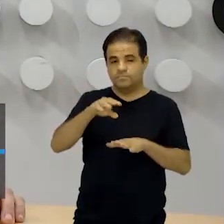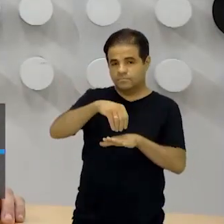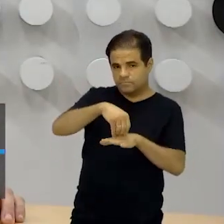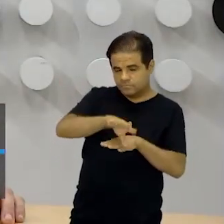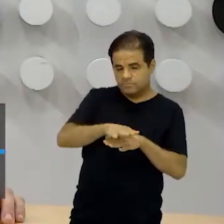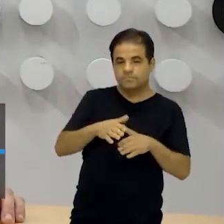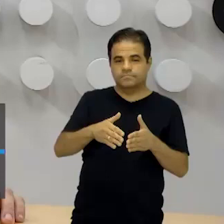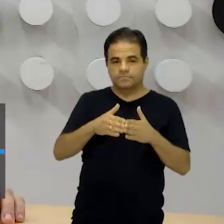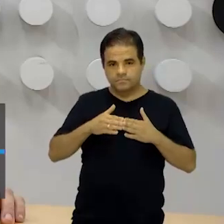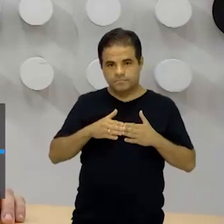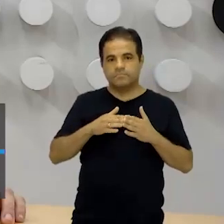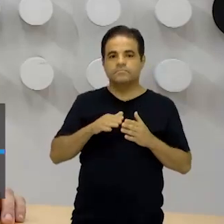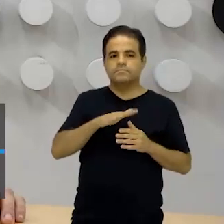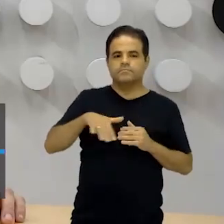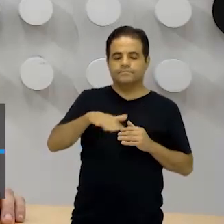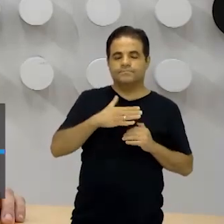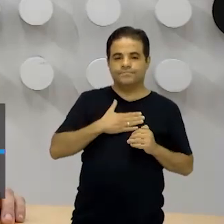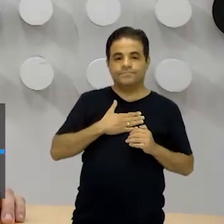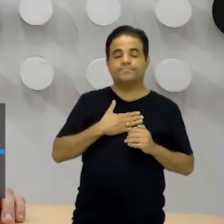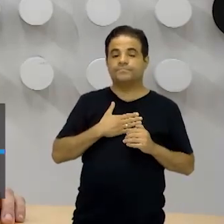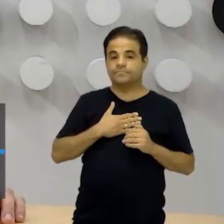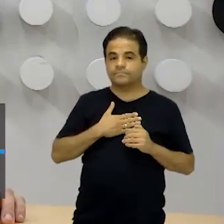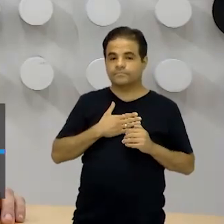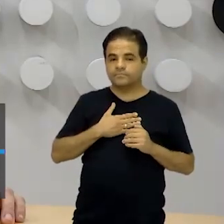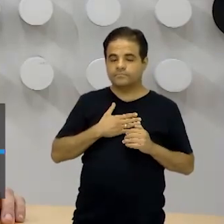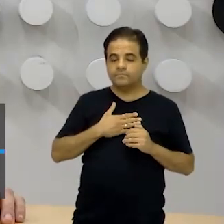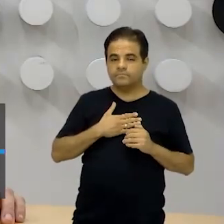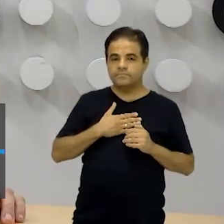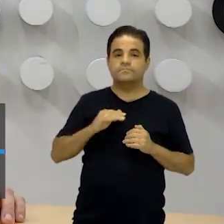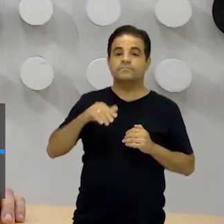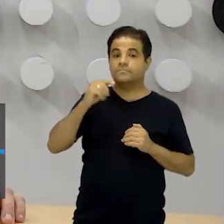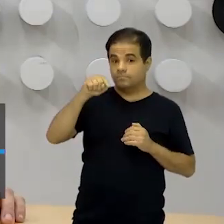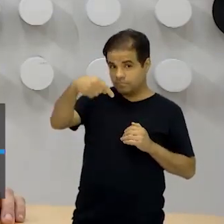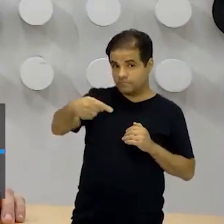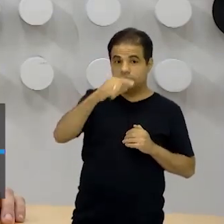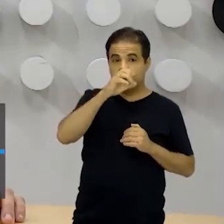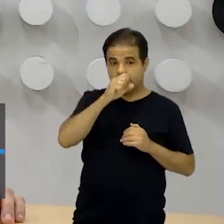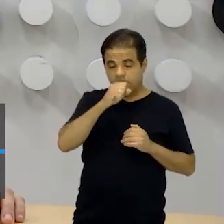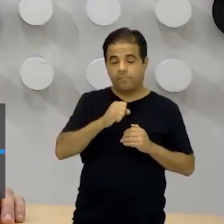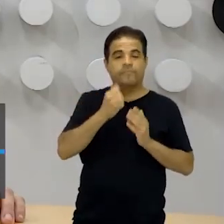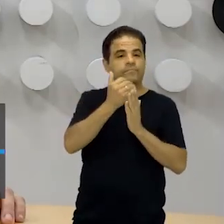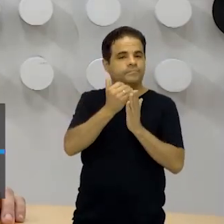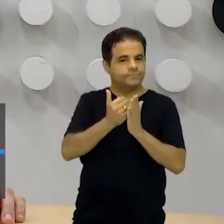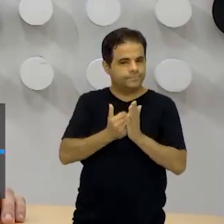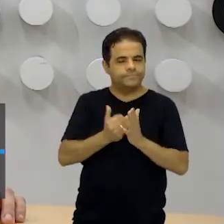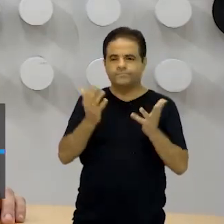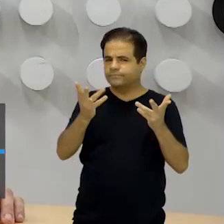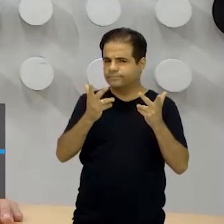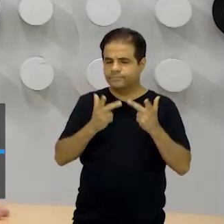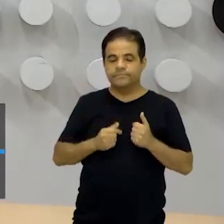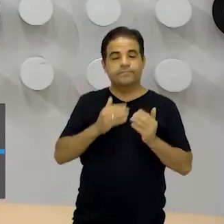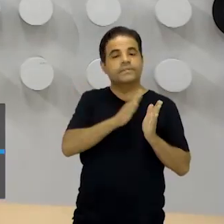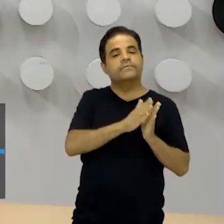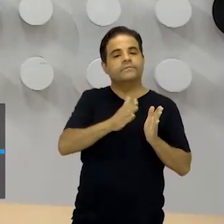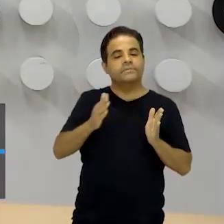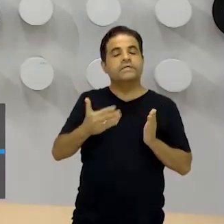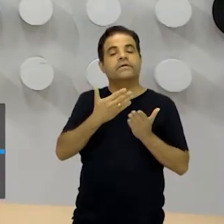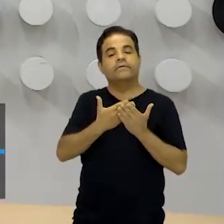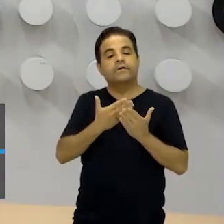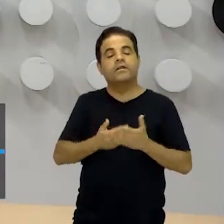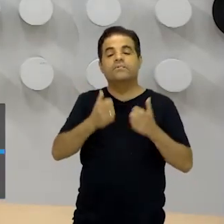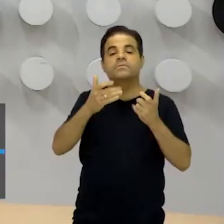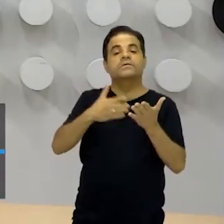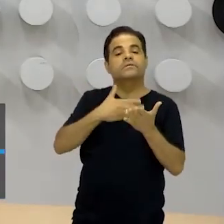antes de começar. É assim, no próximo sábado começa uma sequência, um programa maravilhoso, uma sequência de aulas sobre